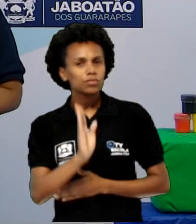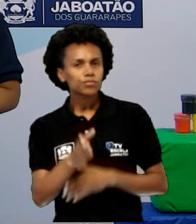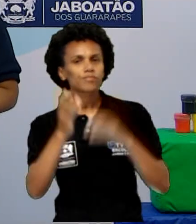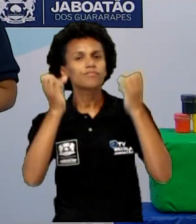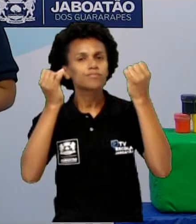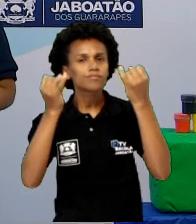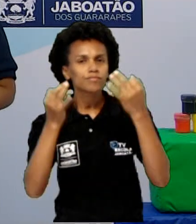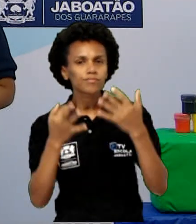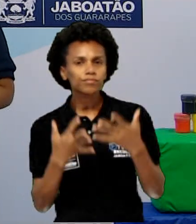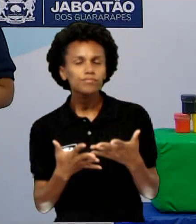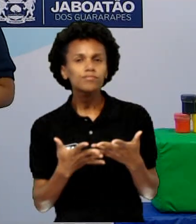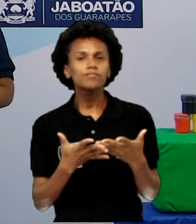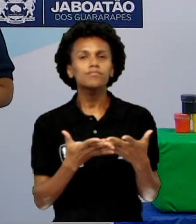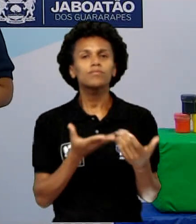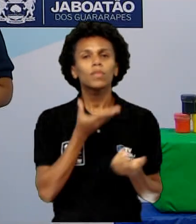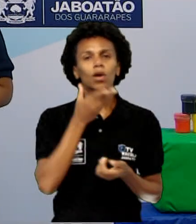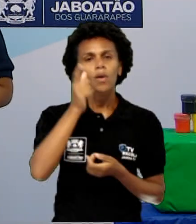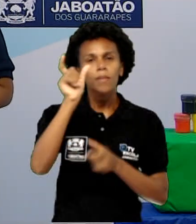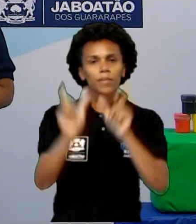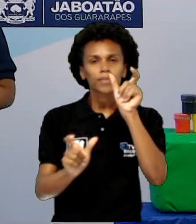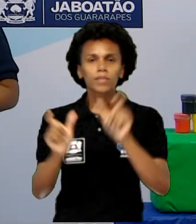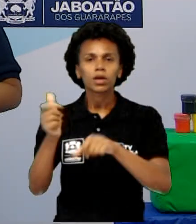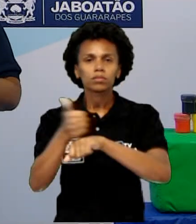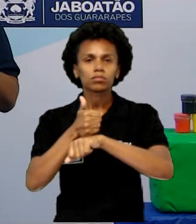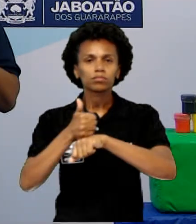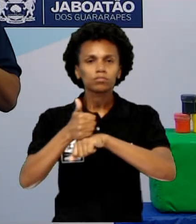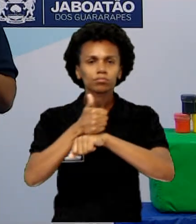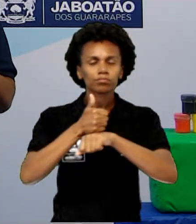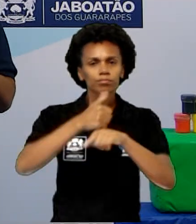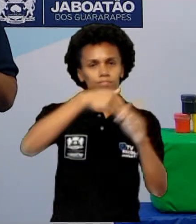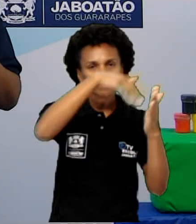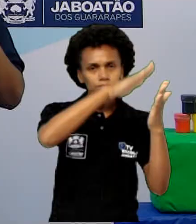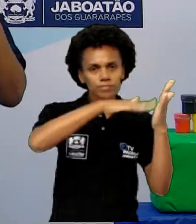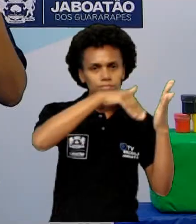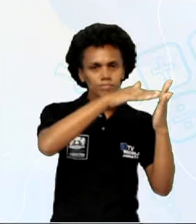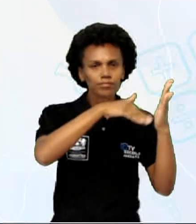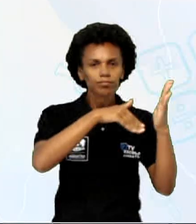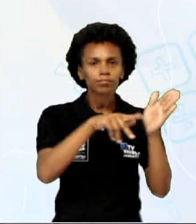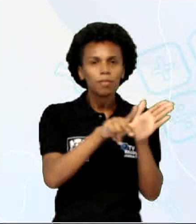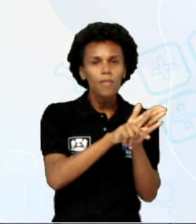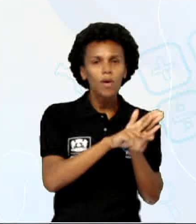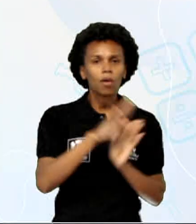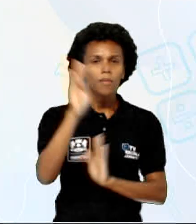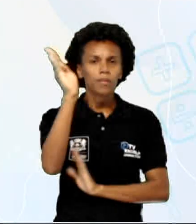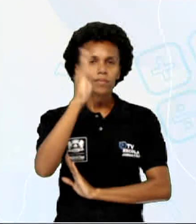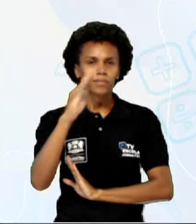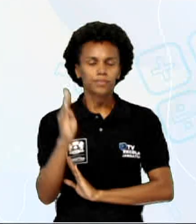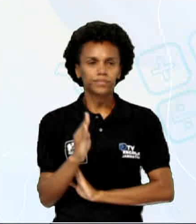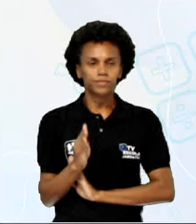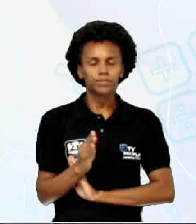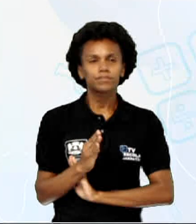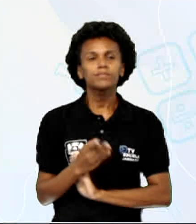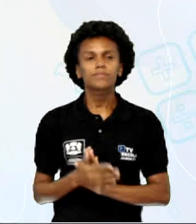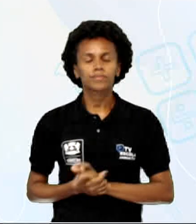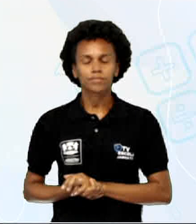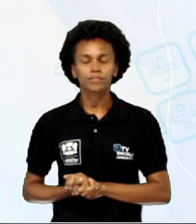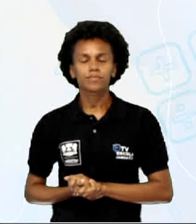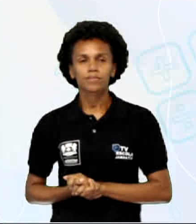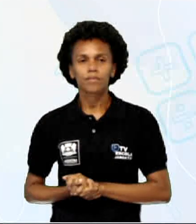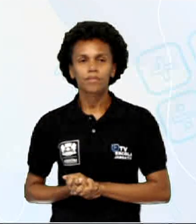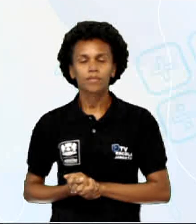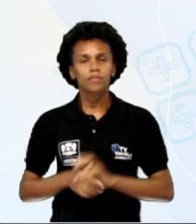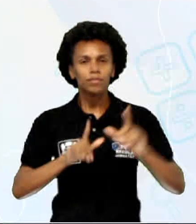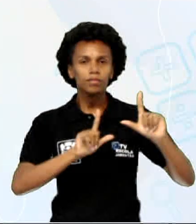que trabalham essa arte. Então aqui eu trago duas telas de dois artistas que a gente já conheceu. A